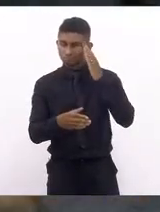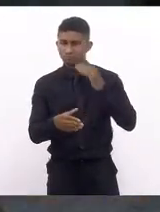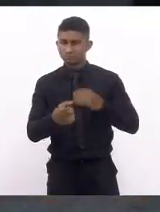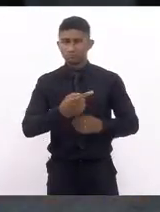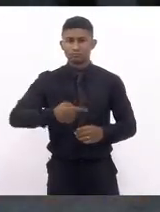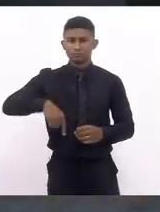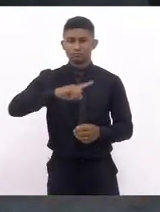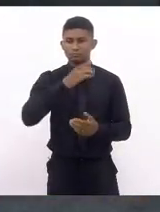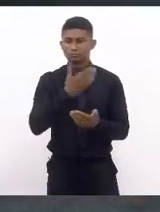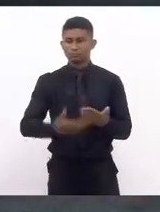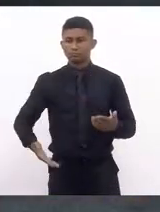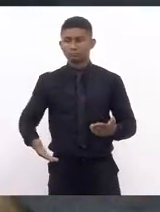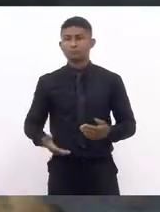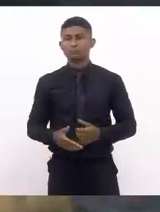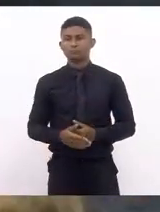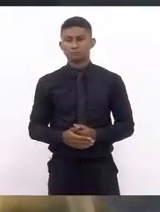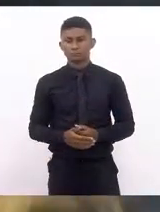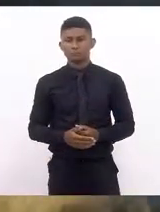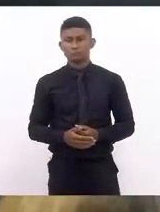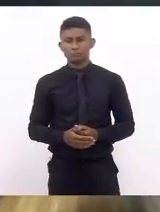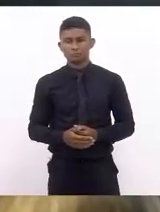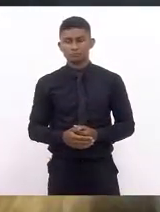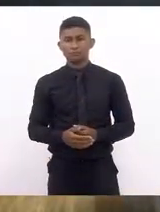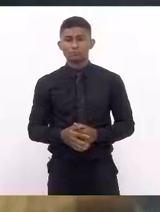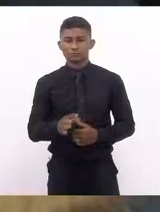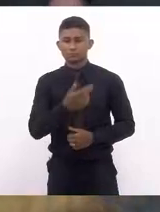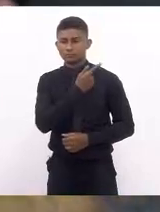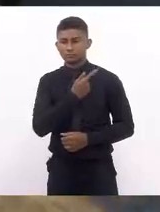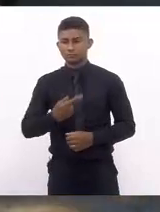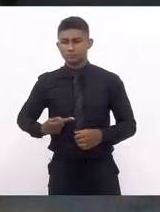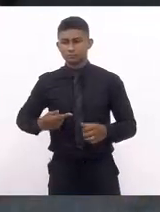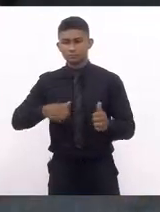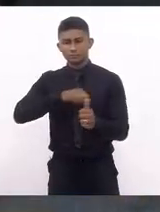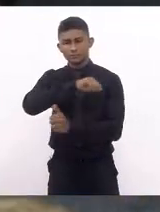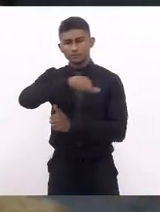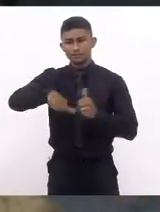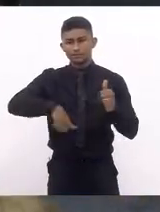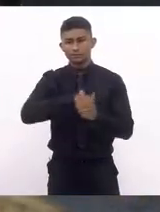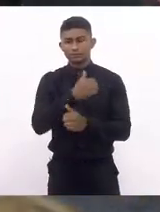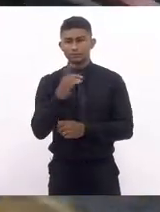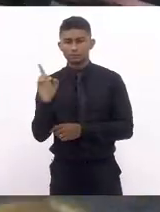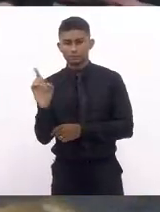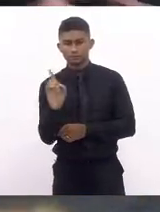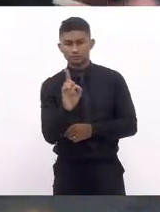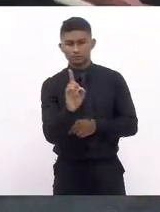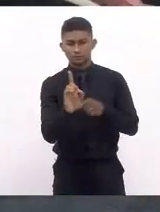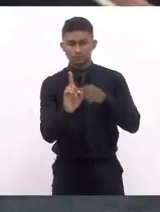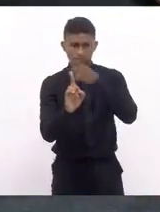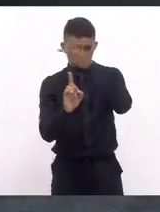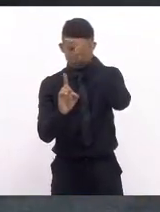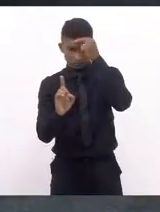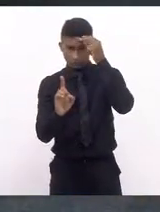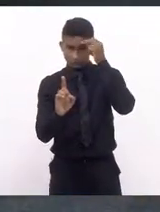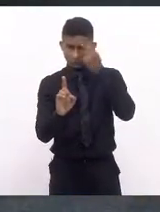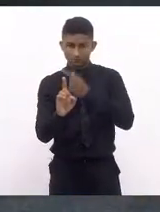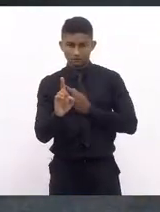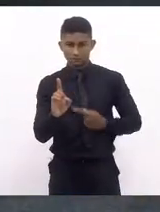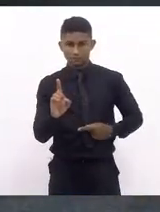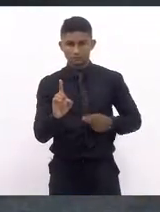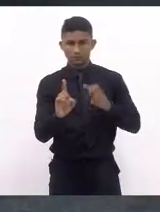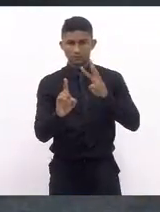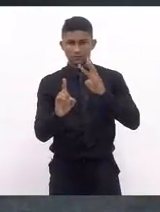Derrotados e mudou o governo vem o senhor Wilson vídeo seu e